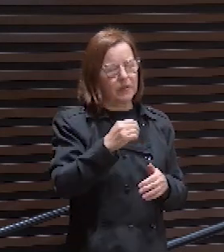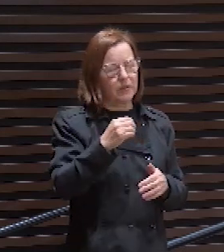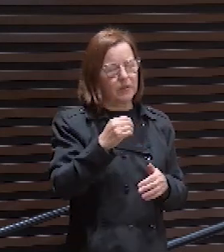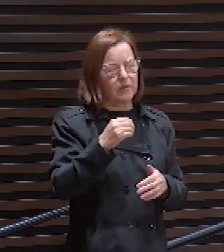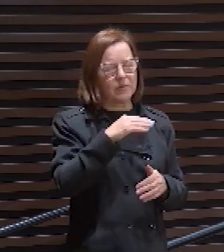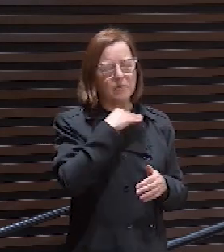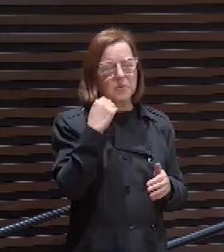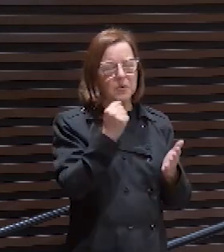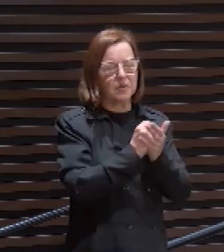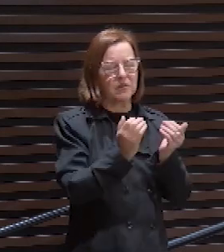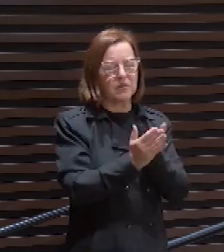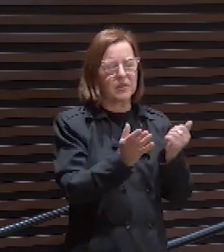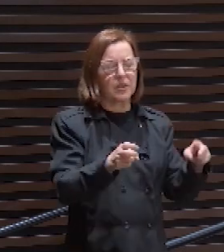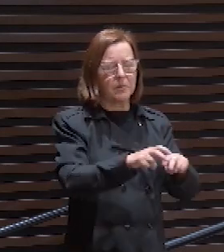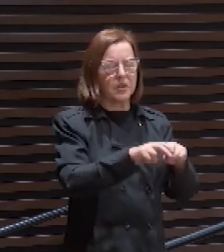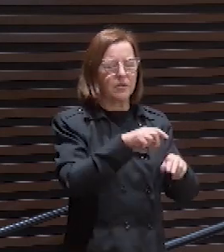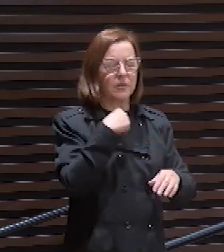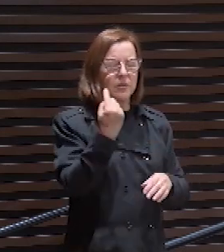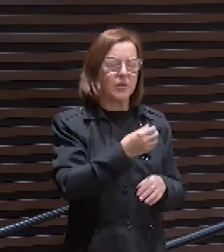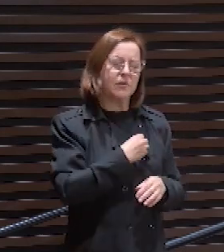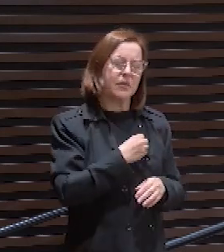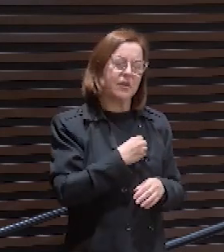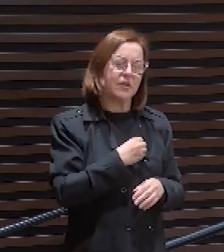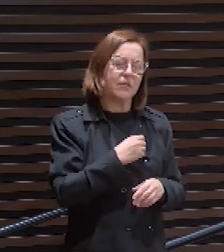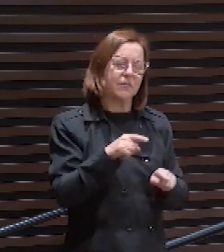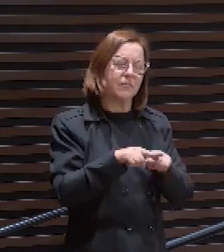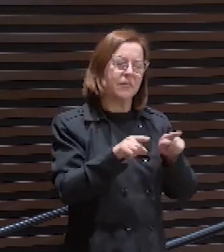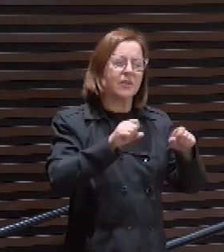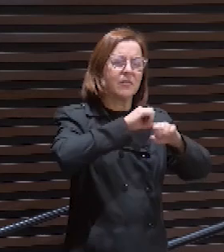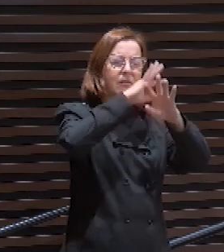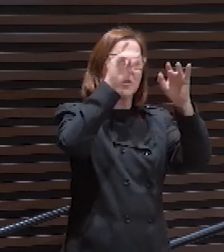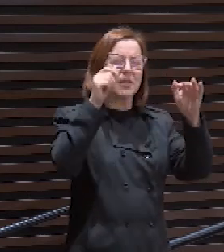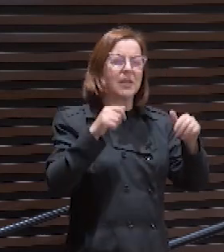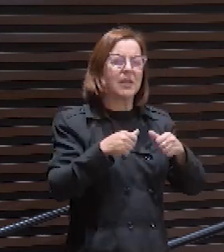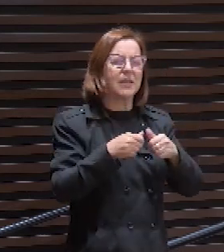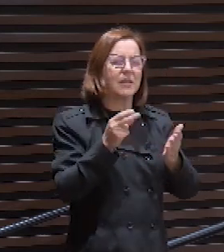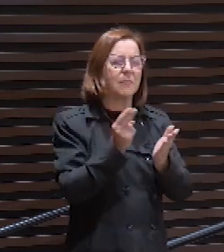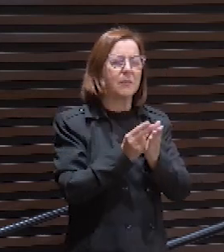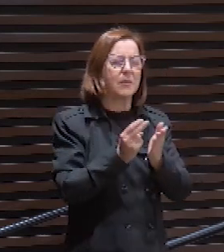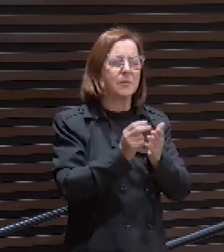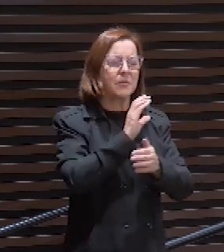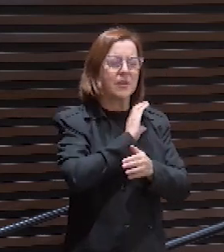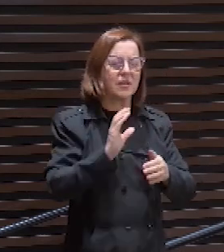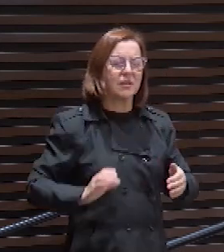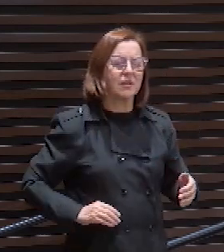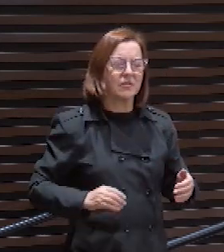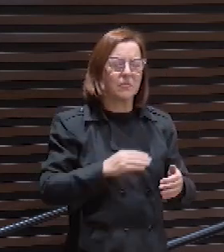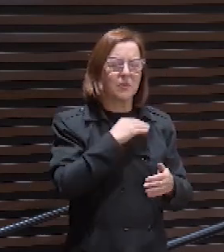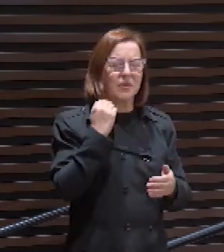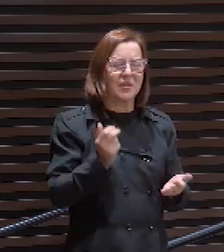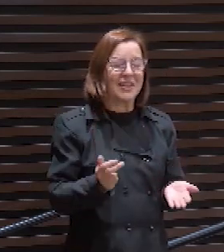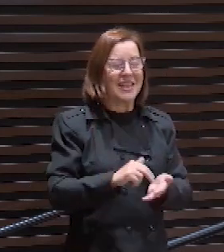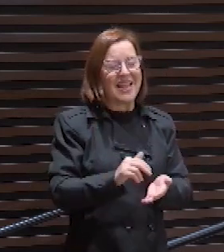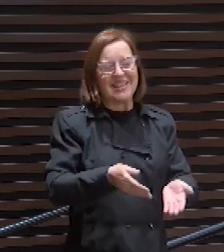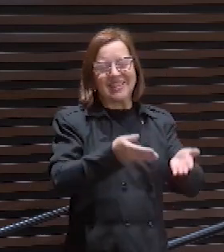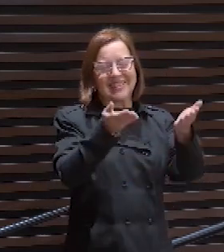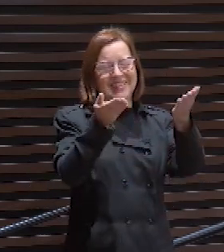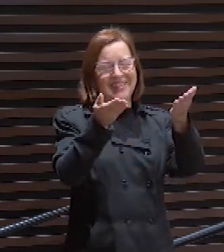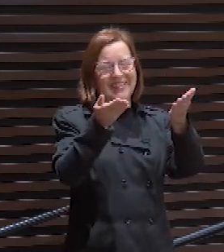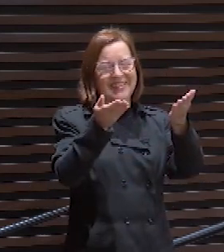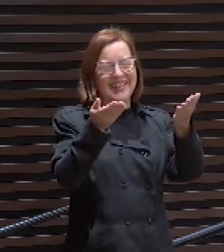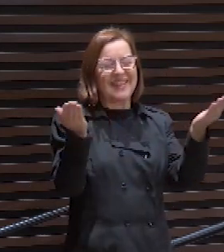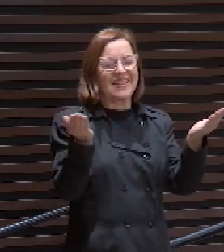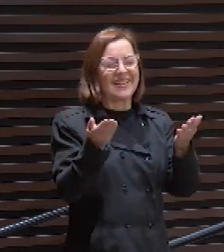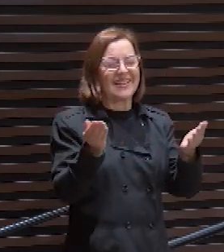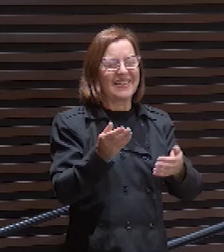pelos nossos pecados. Mas te glorificamos porque esse mesmo Cristo que morreu, Ele ressuscitou e